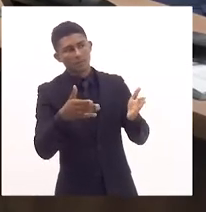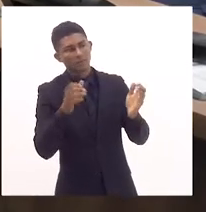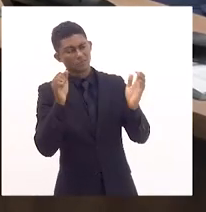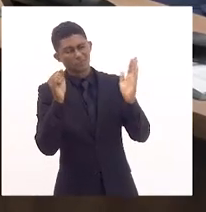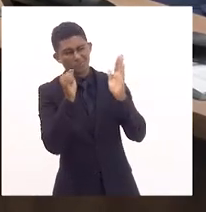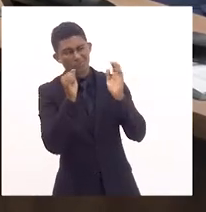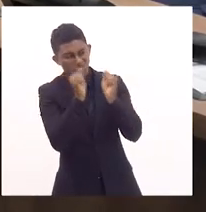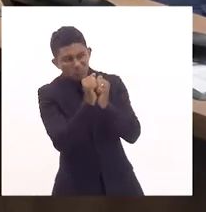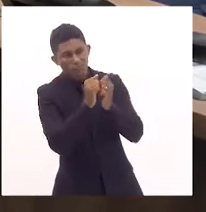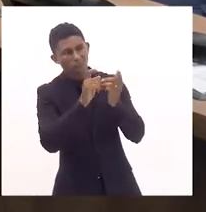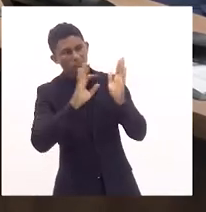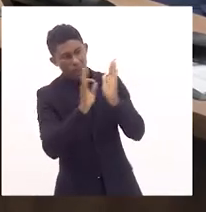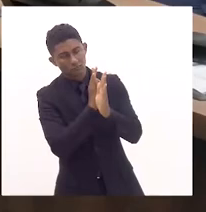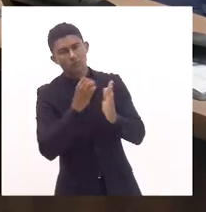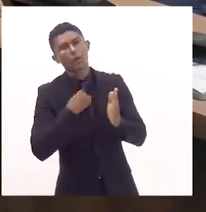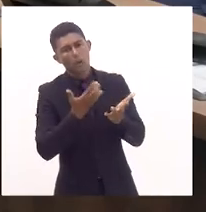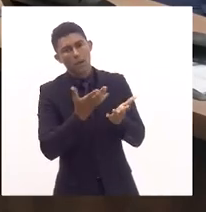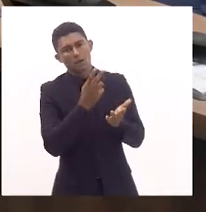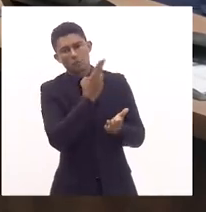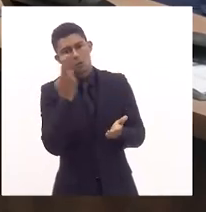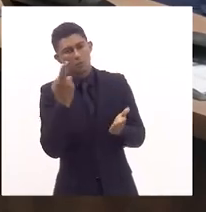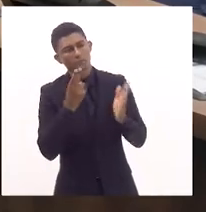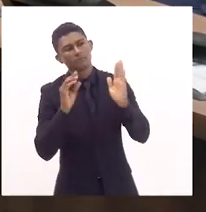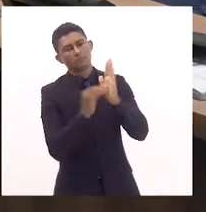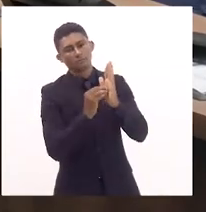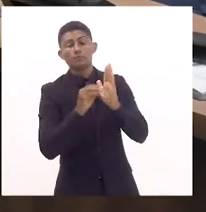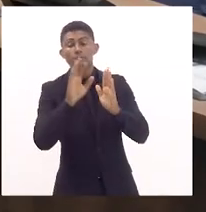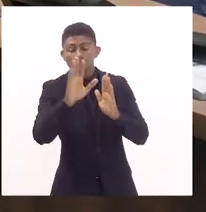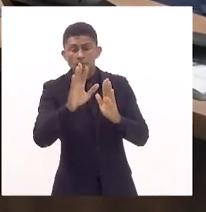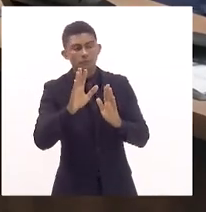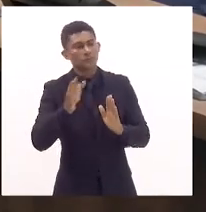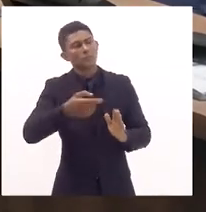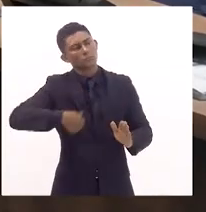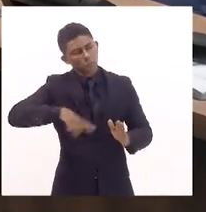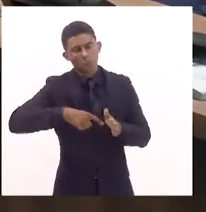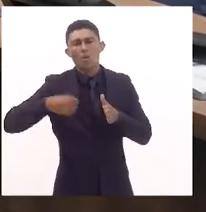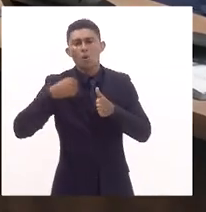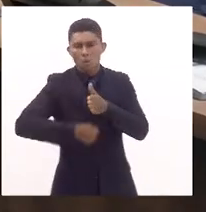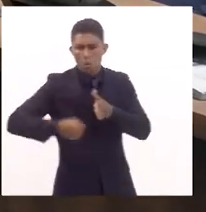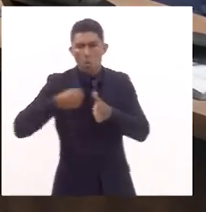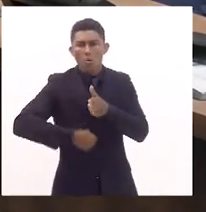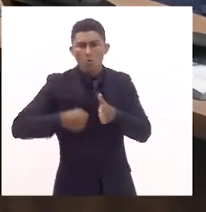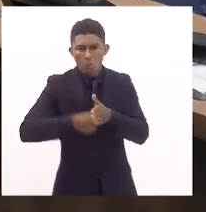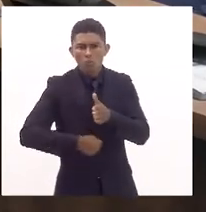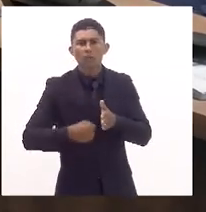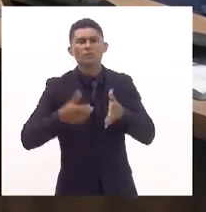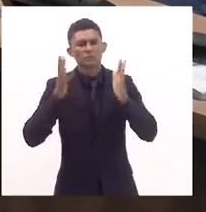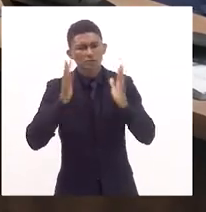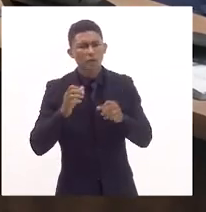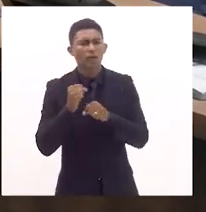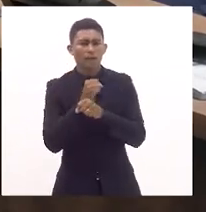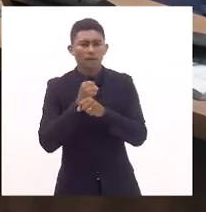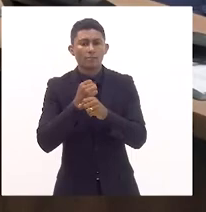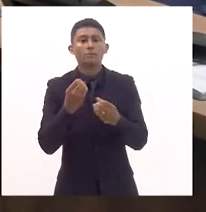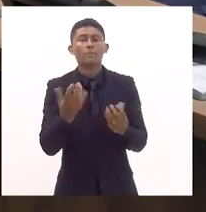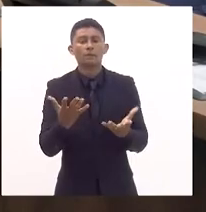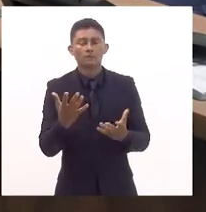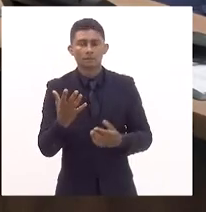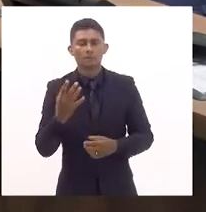eu gostaria muito. E dizer que a gente vem lutando já há algum tempo para valorizar a